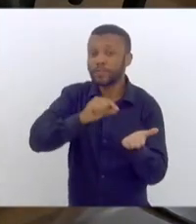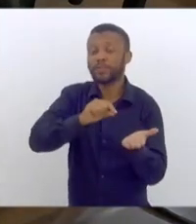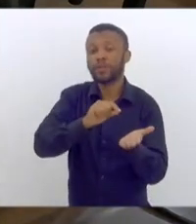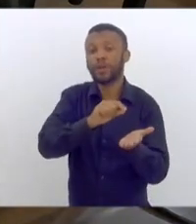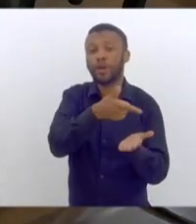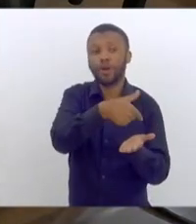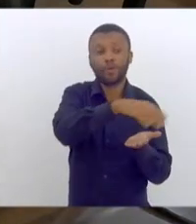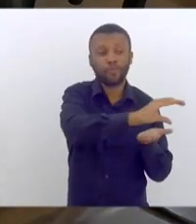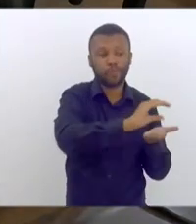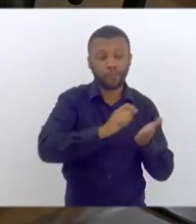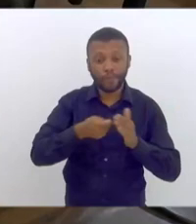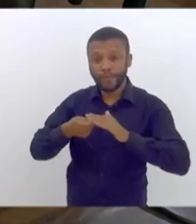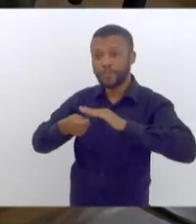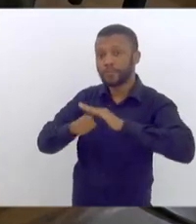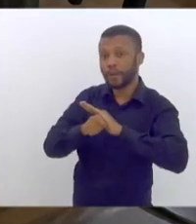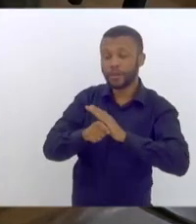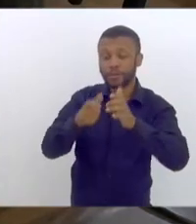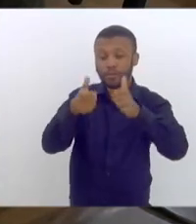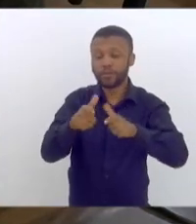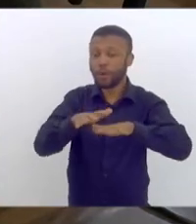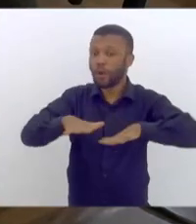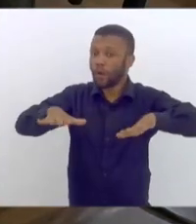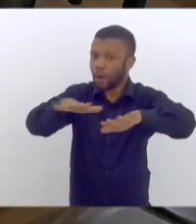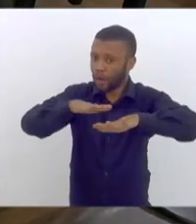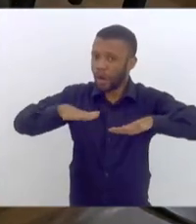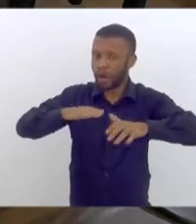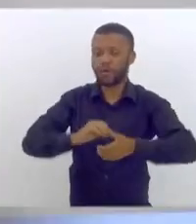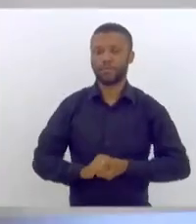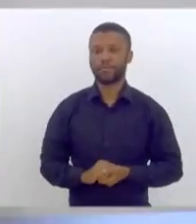investimento local e ampliado